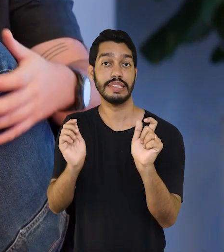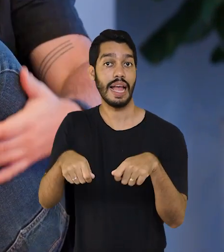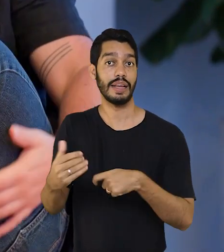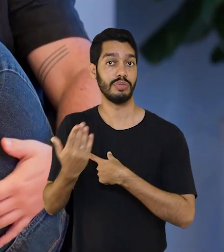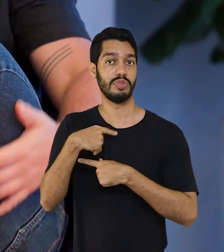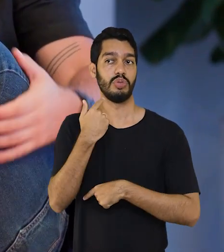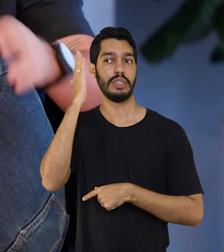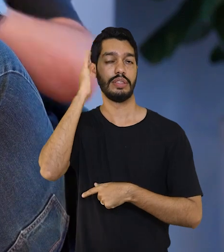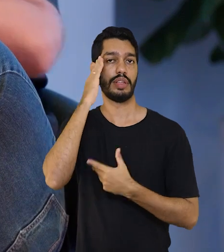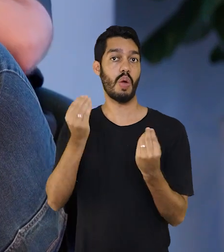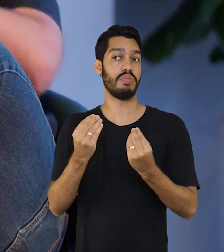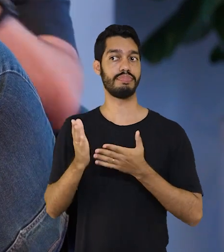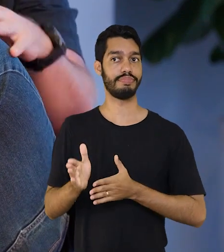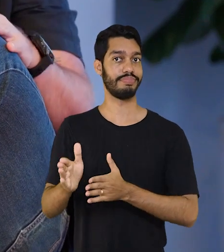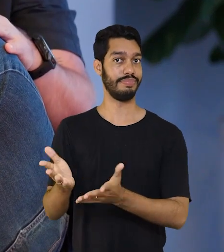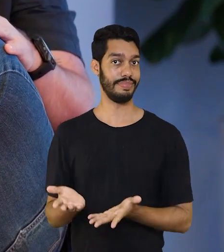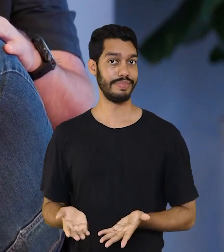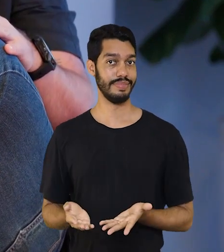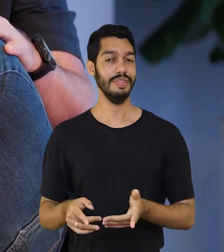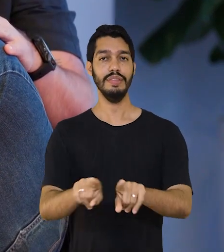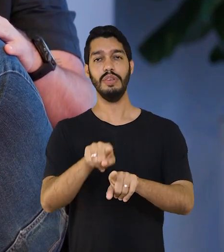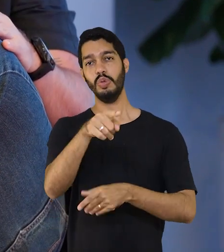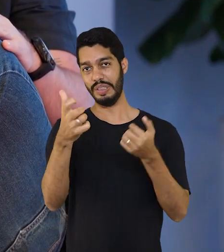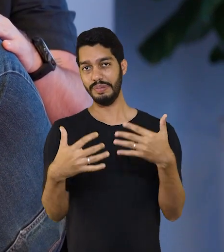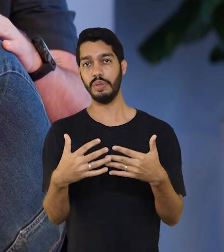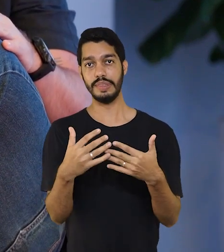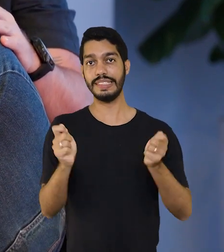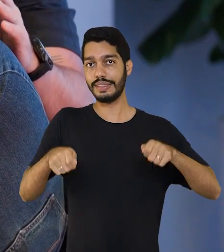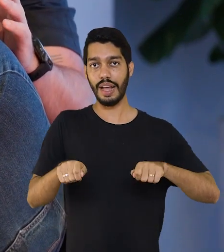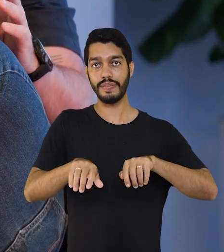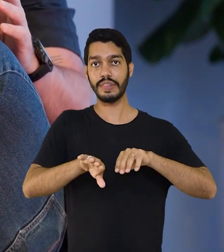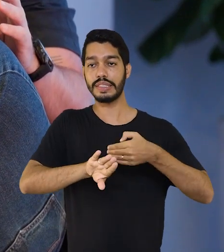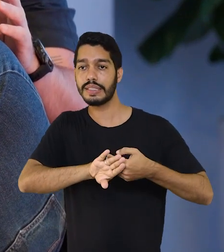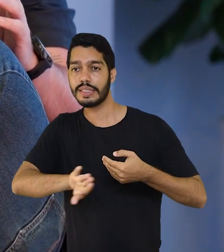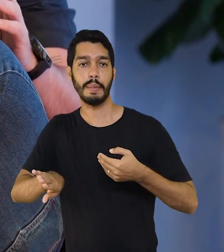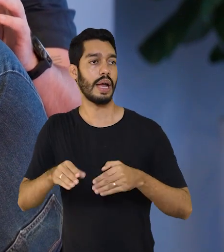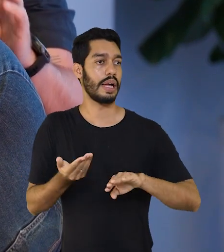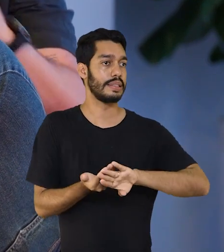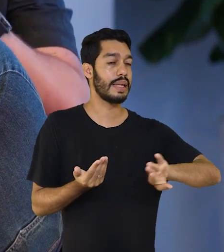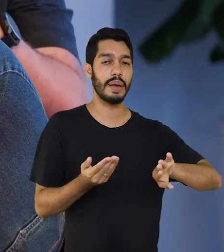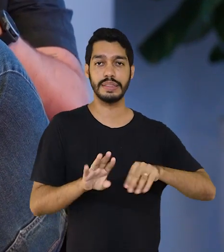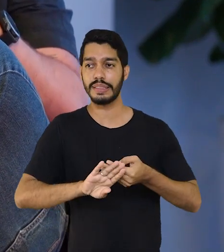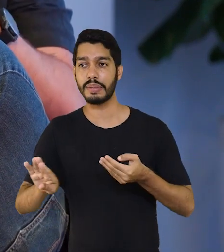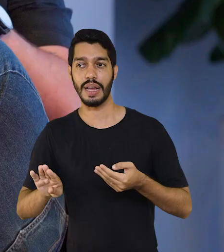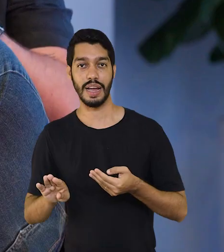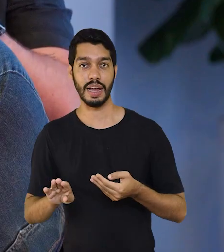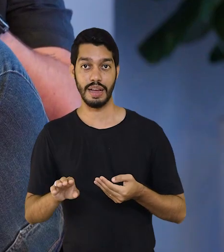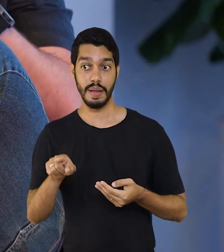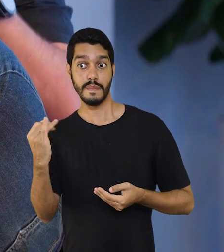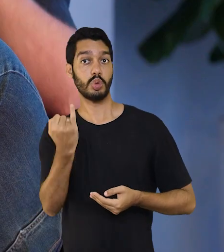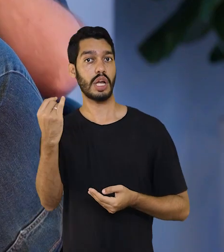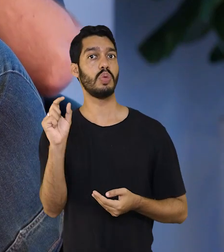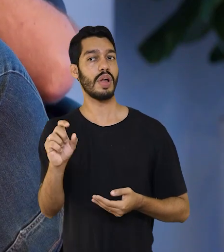trajetória e conseguir, como você comentou muito bem, separar o que realmente importa do que é